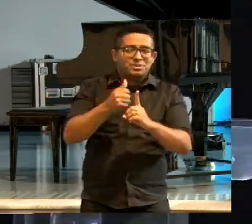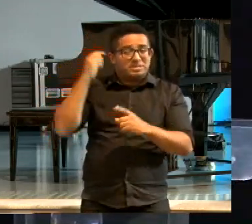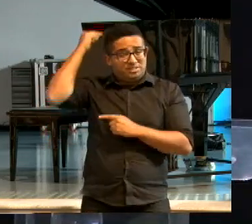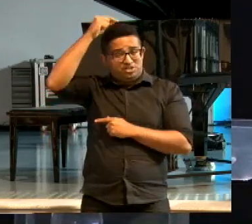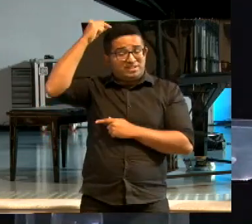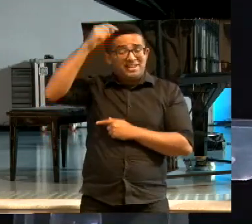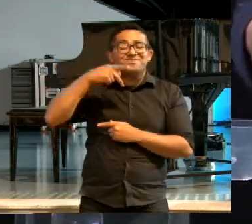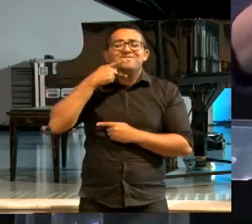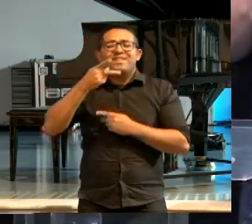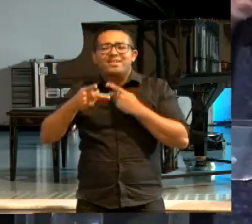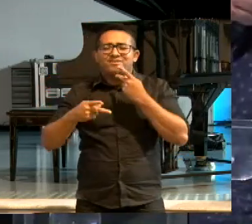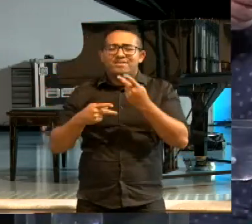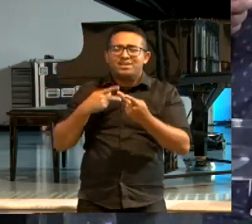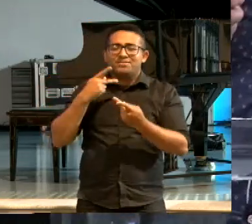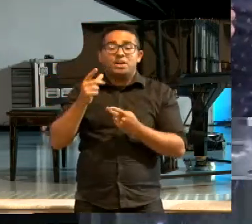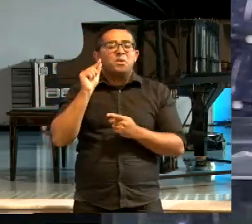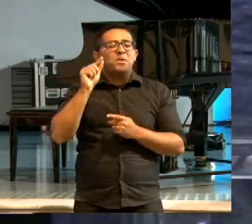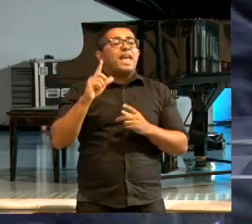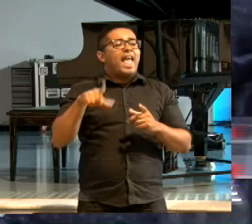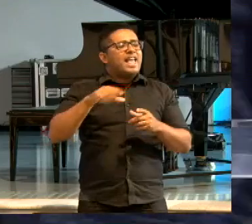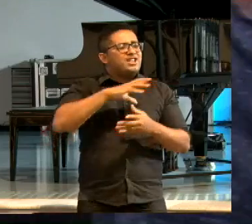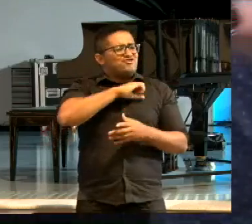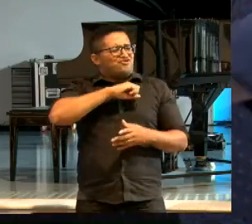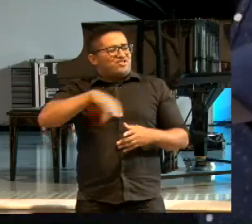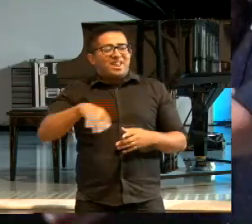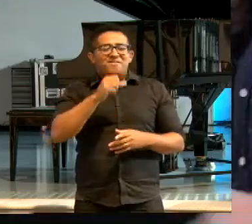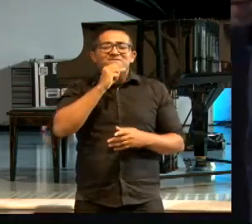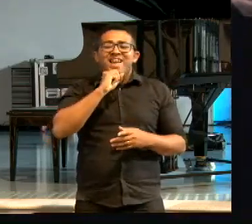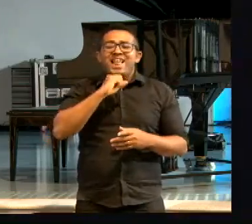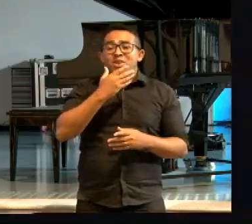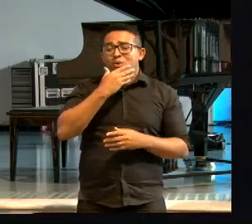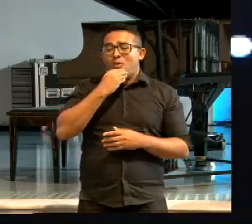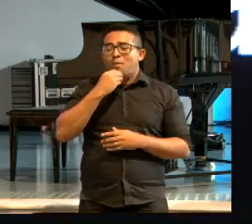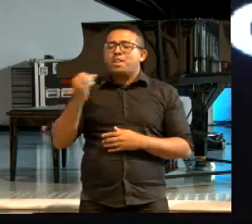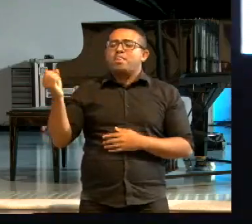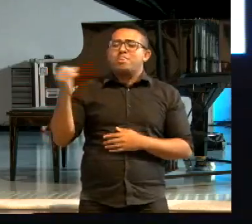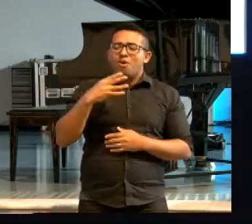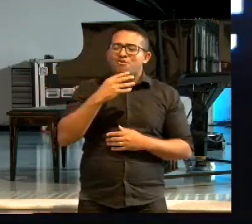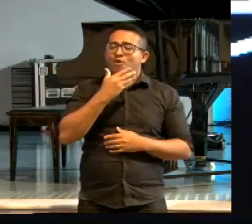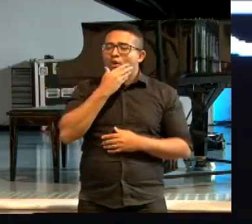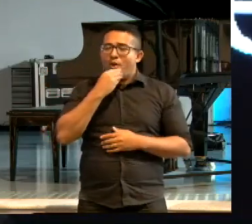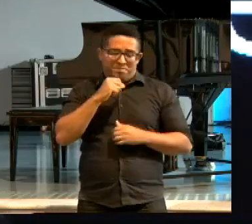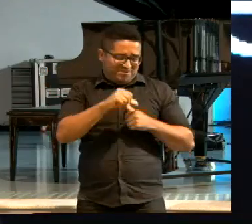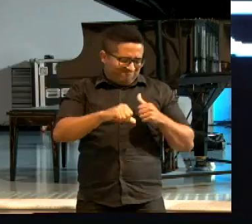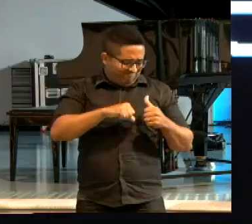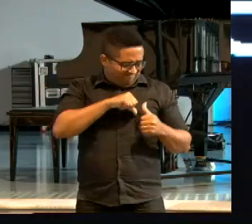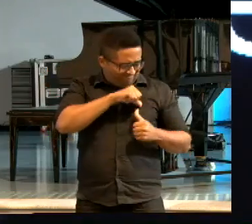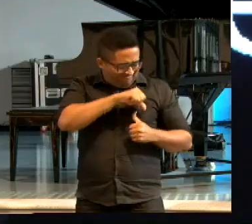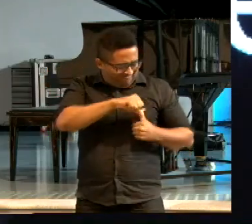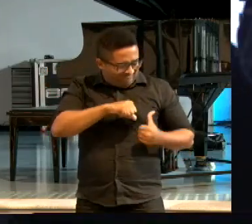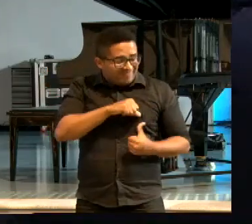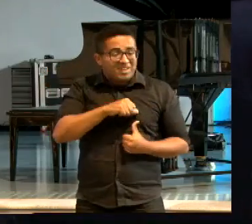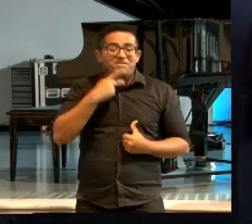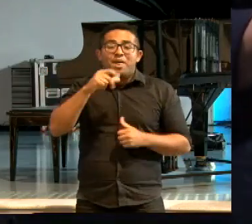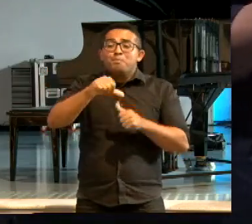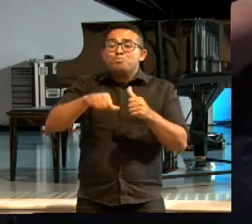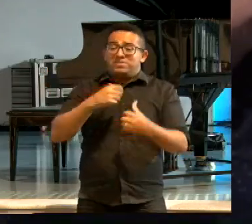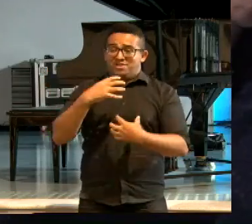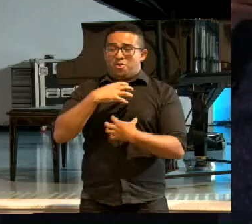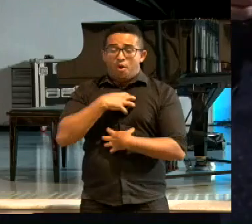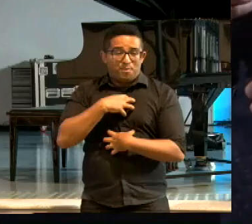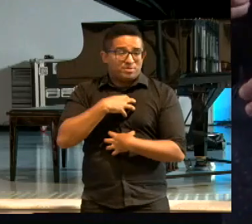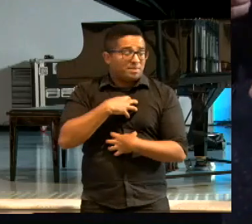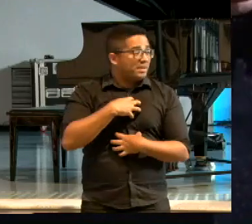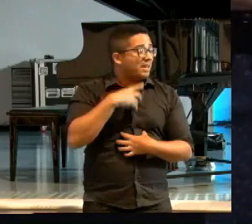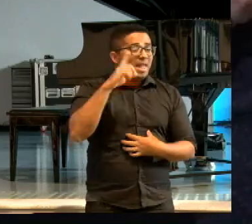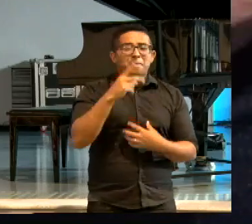o que é o conceito de se despir do velho homem e se revestir do novo homem. Ele fala de uma mudança de comportamento que